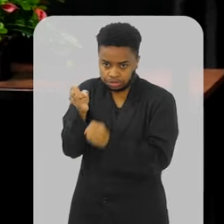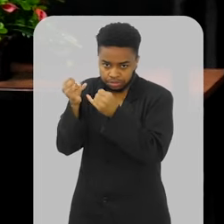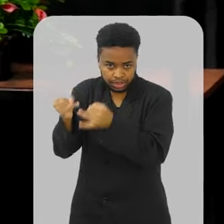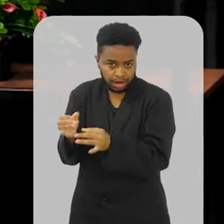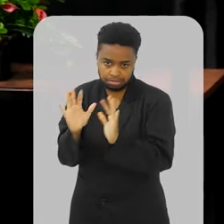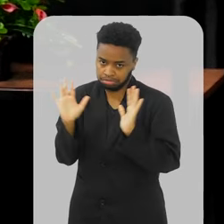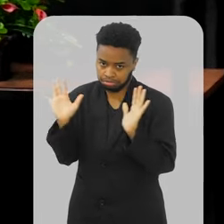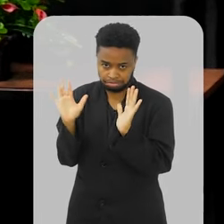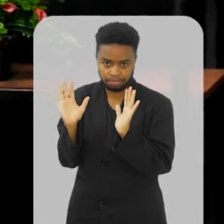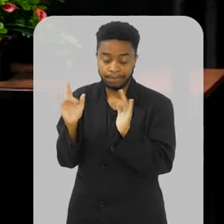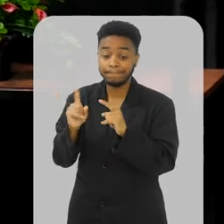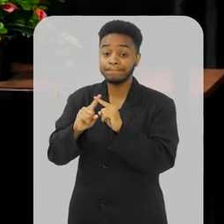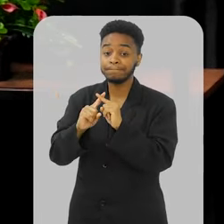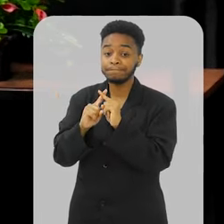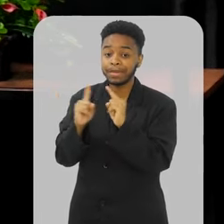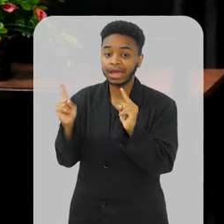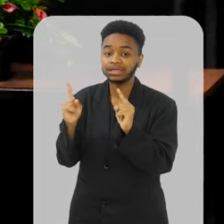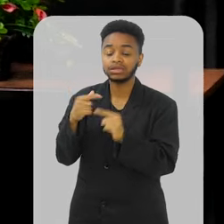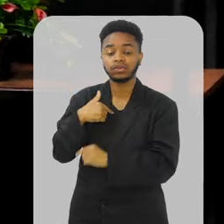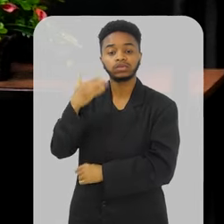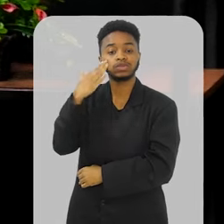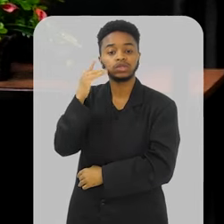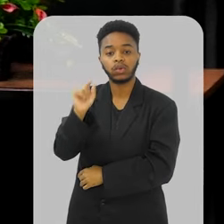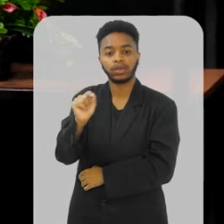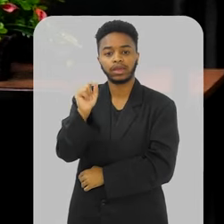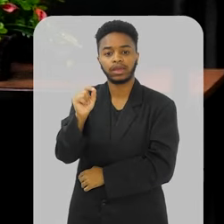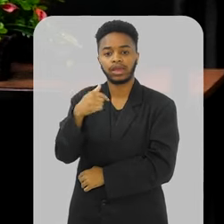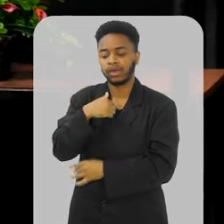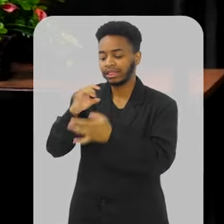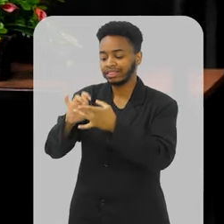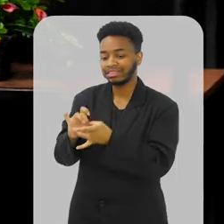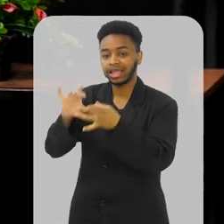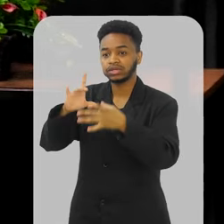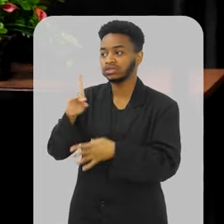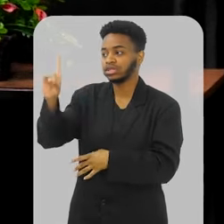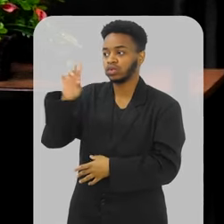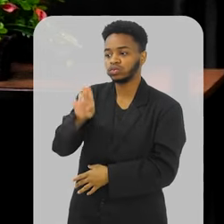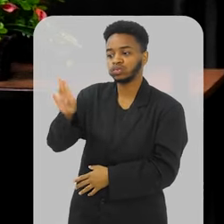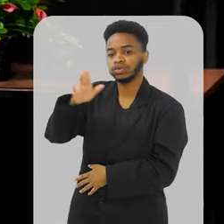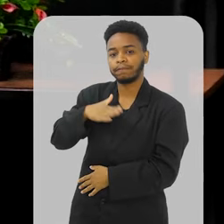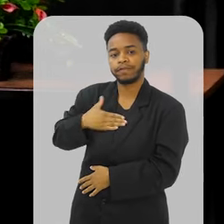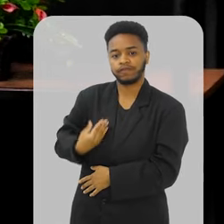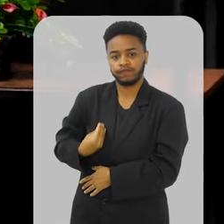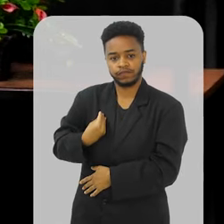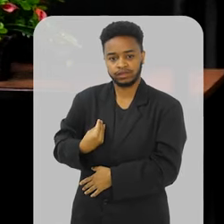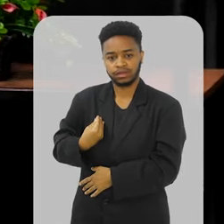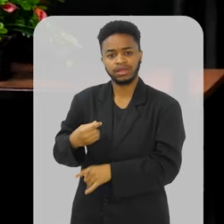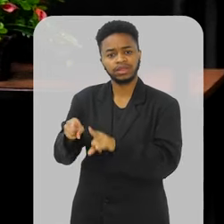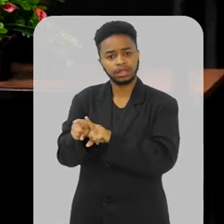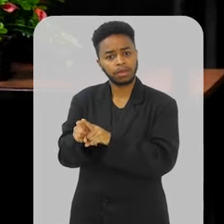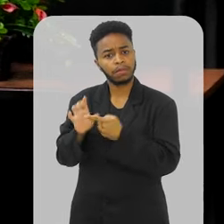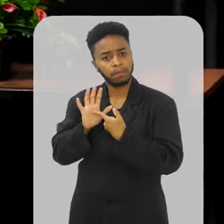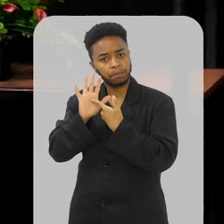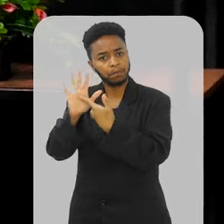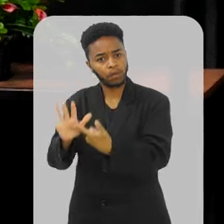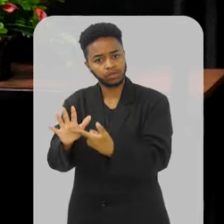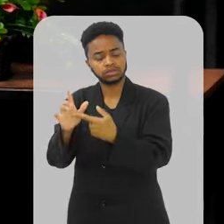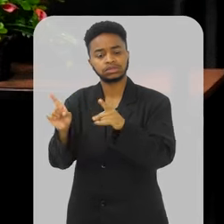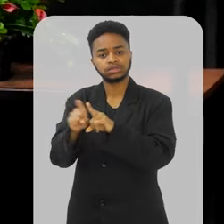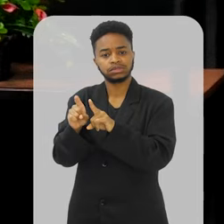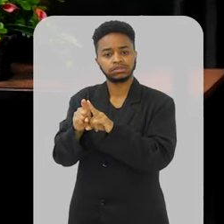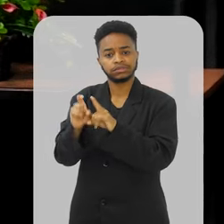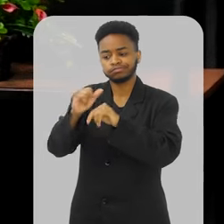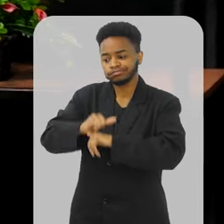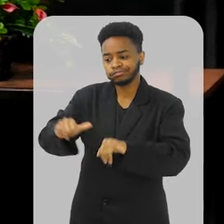explicar para você mas eu sei que eu permito e deixo que Deus me use e que revele e que